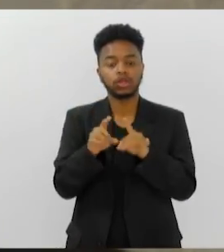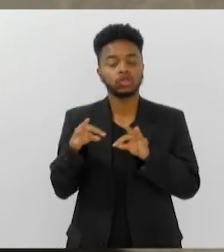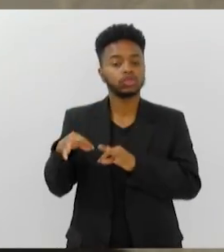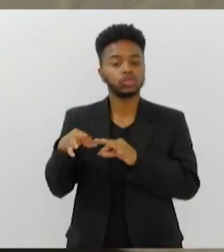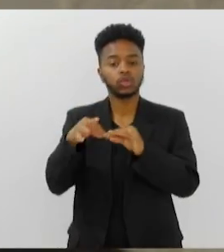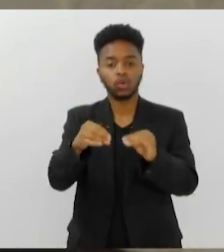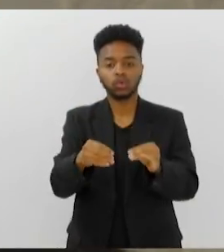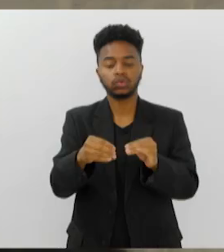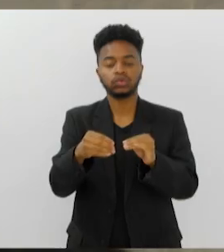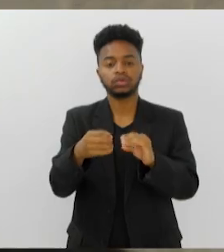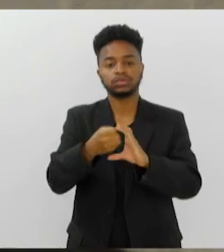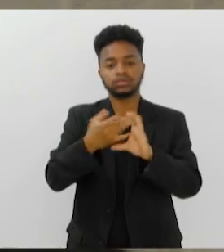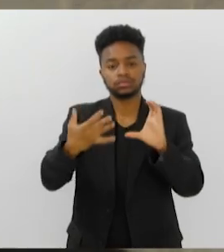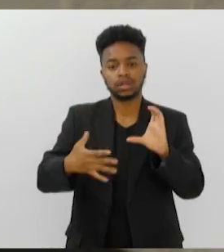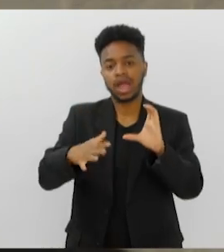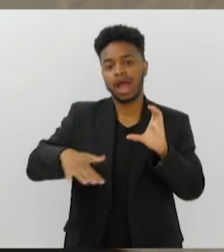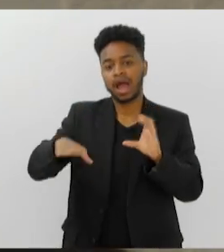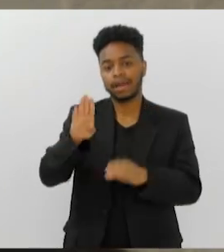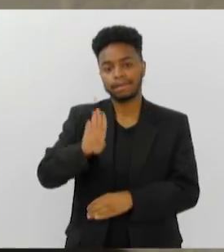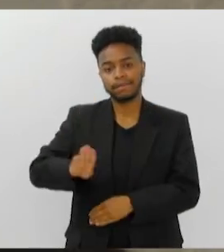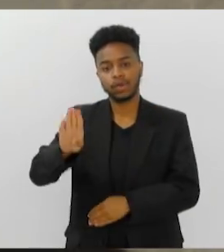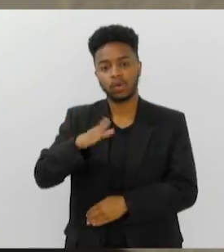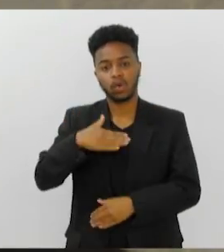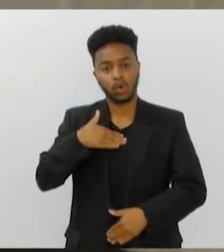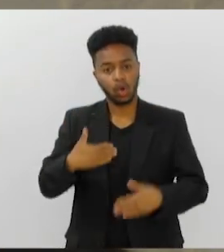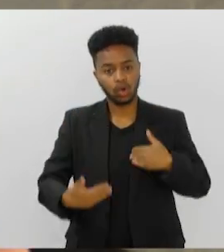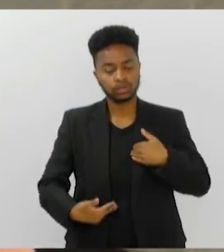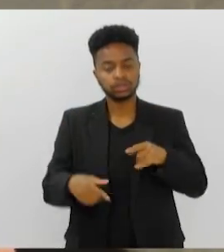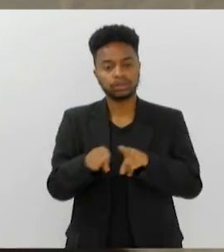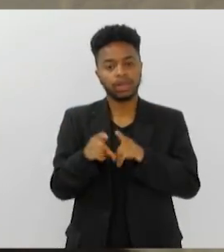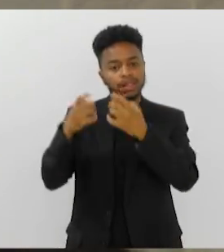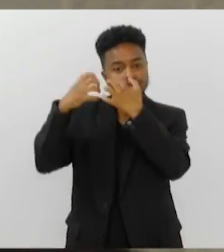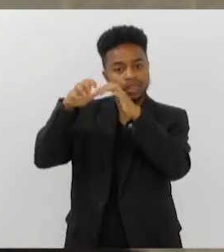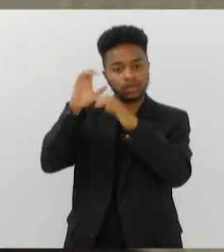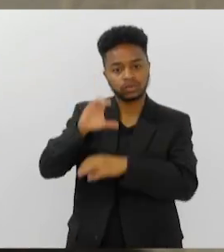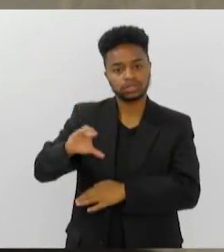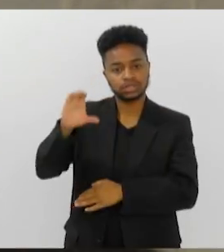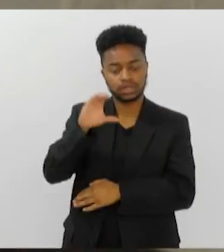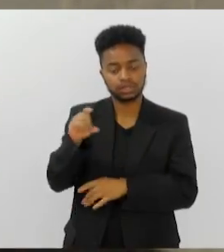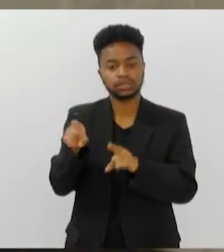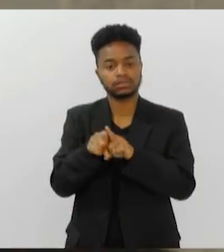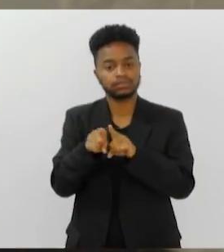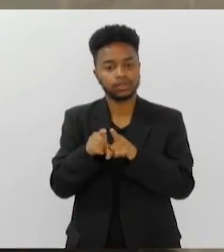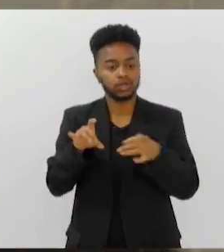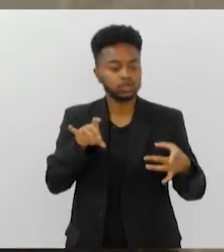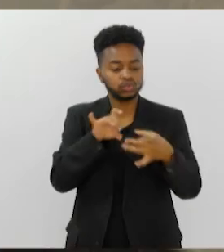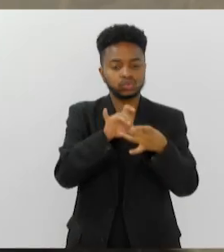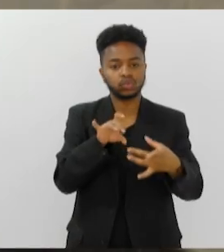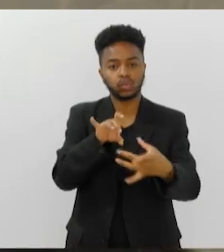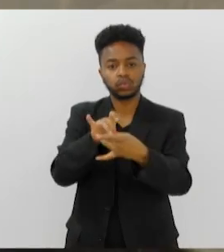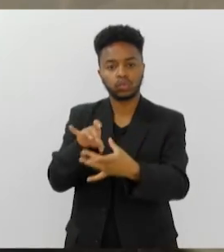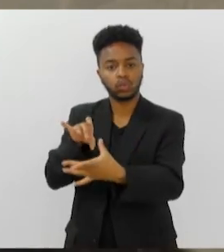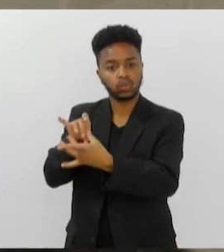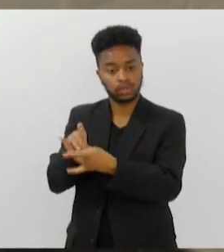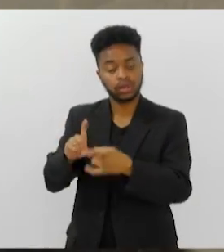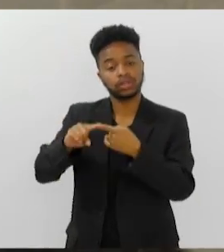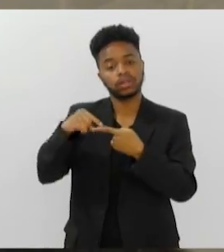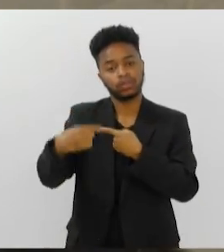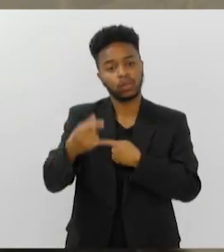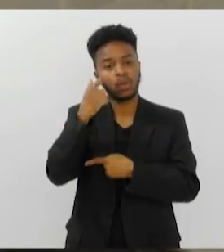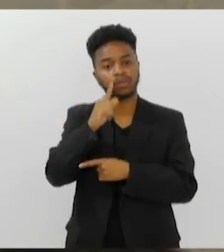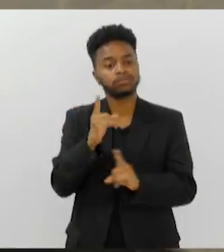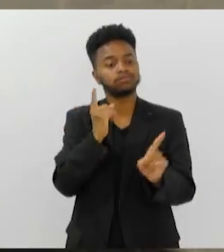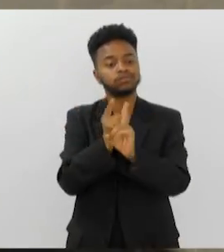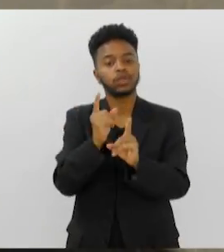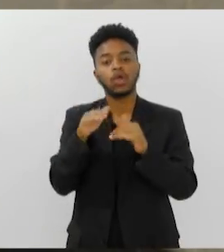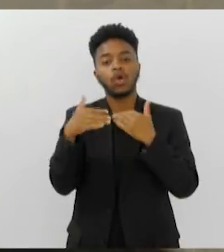que envolvem as áreas biológicas, as áreas da neurociências, para fazer essa junção e aí sim ser capaz de identificar